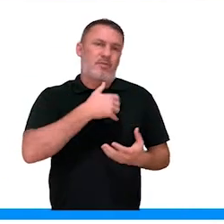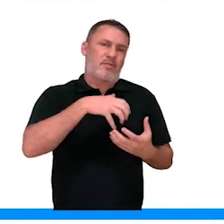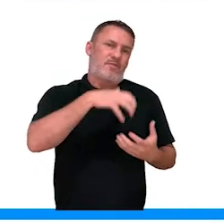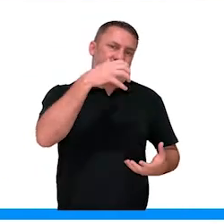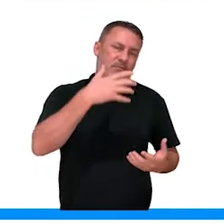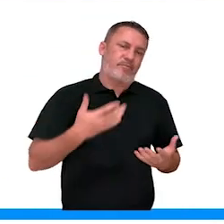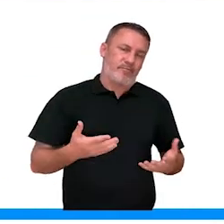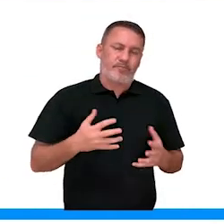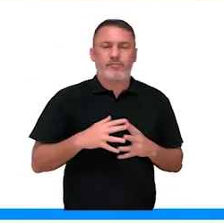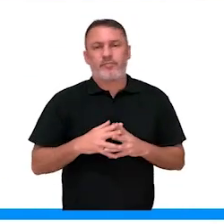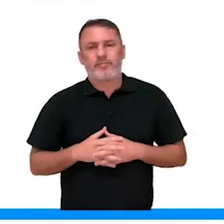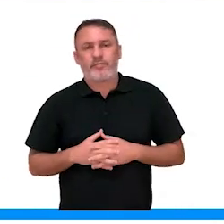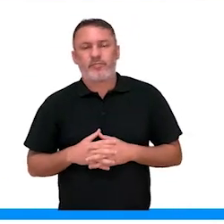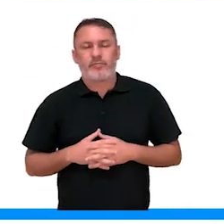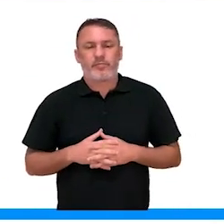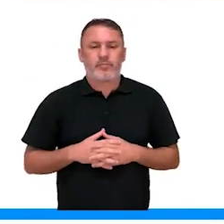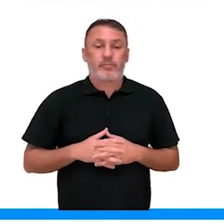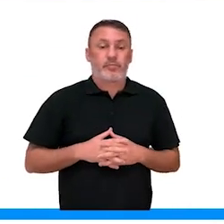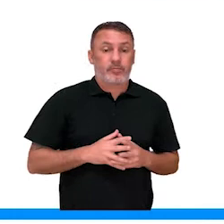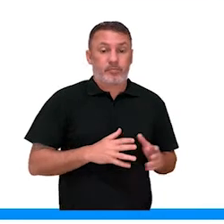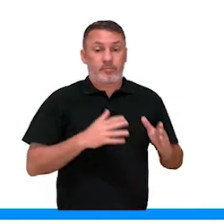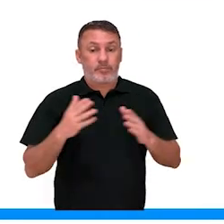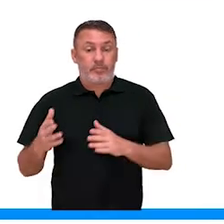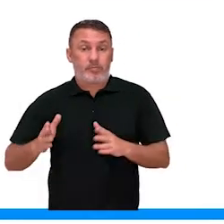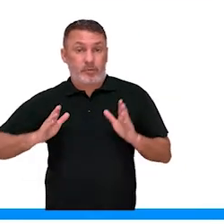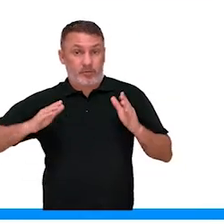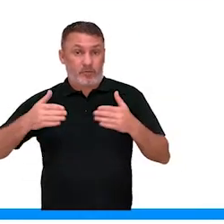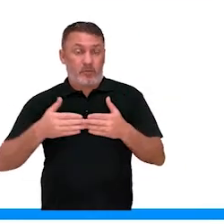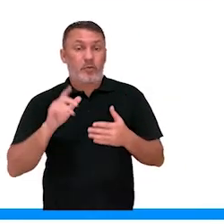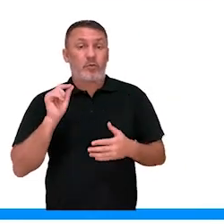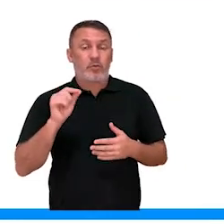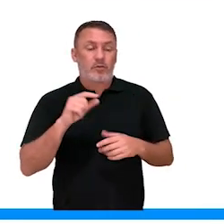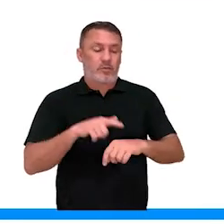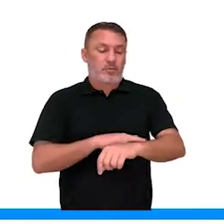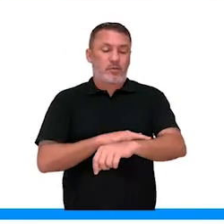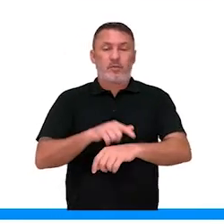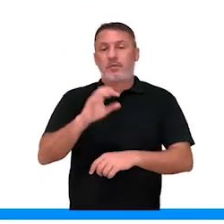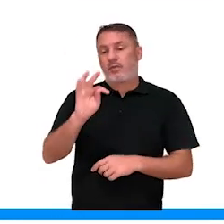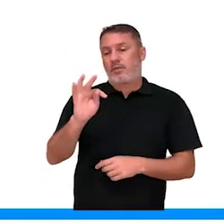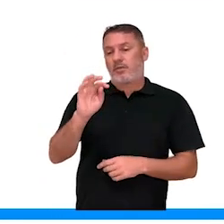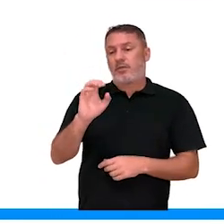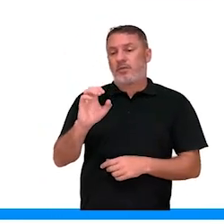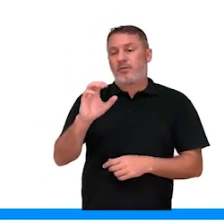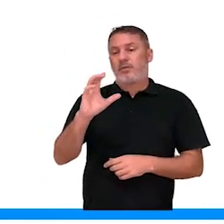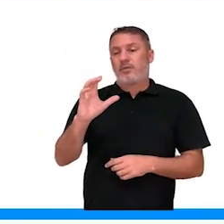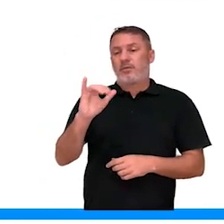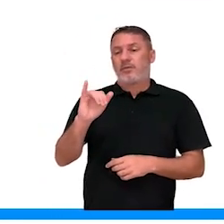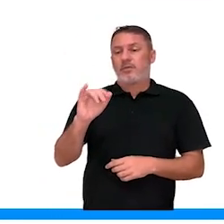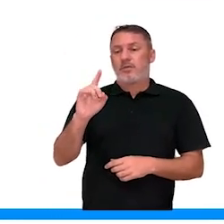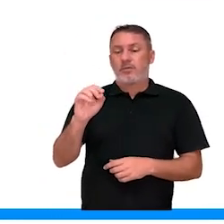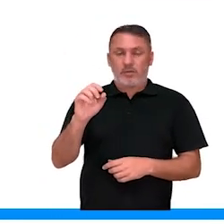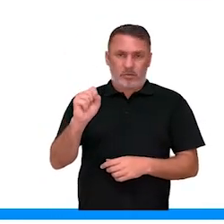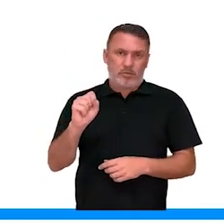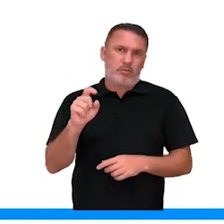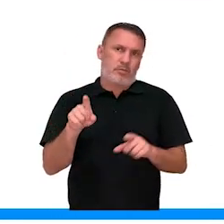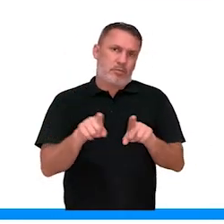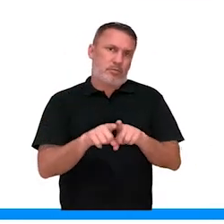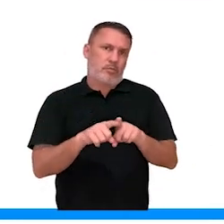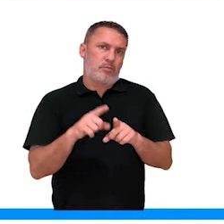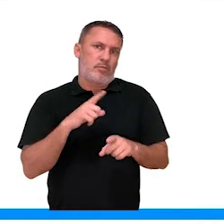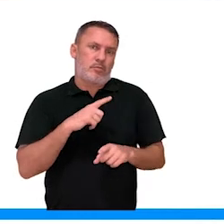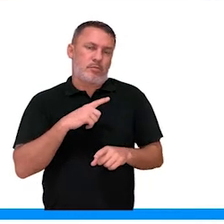uma pessoa da terceira idade. E em relação aos nossos tecidos, a gente vai ter uma